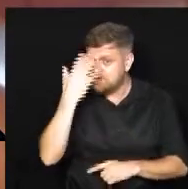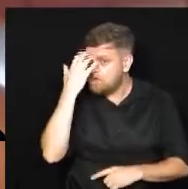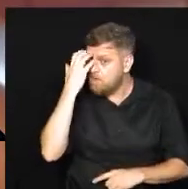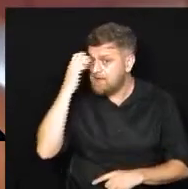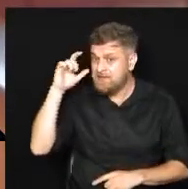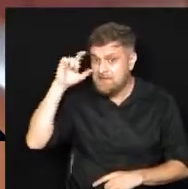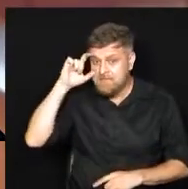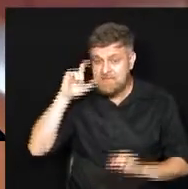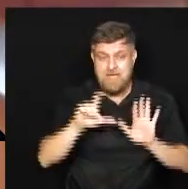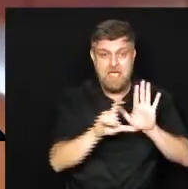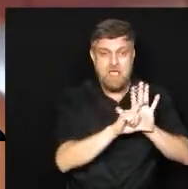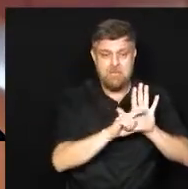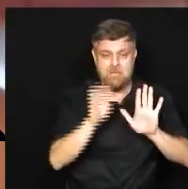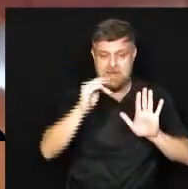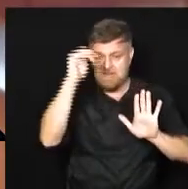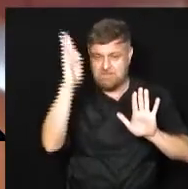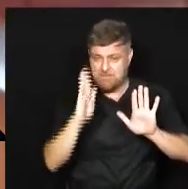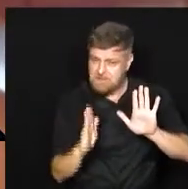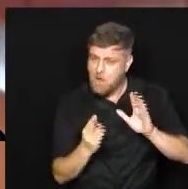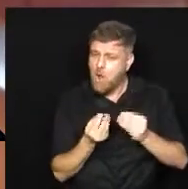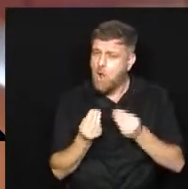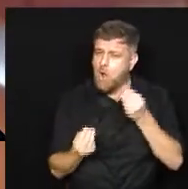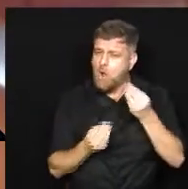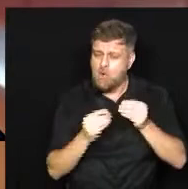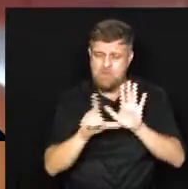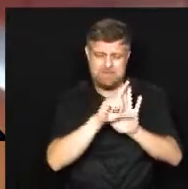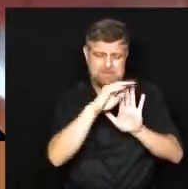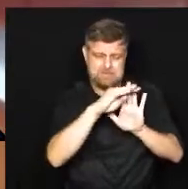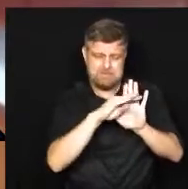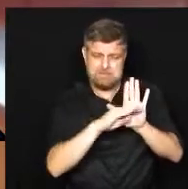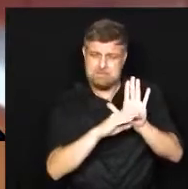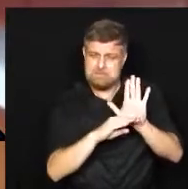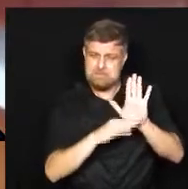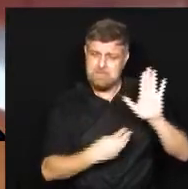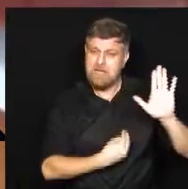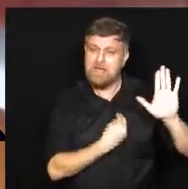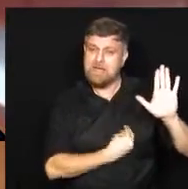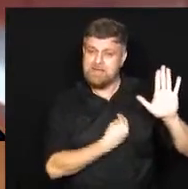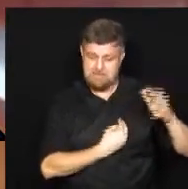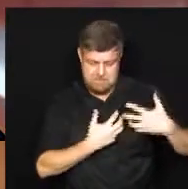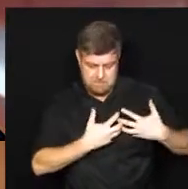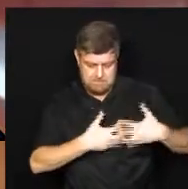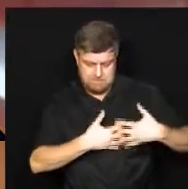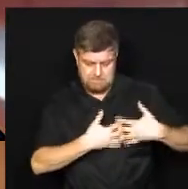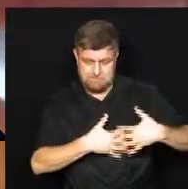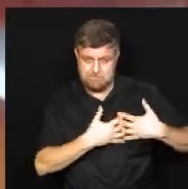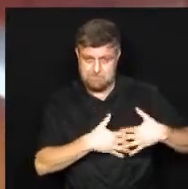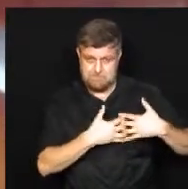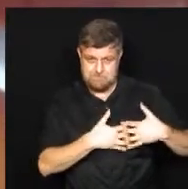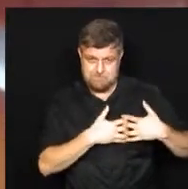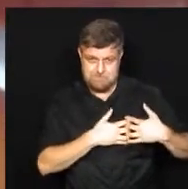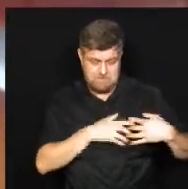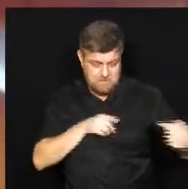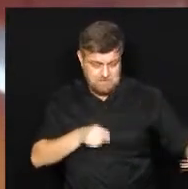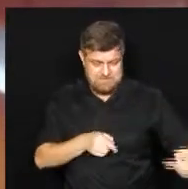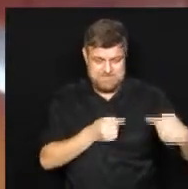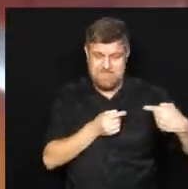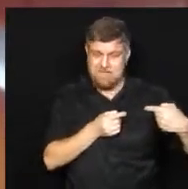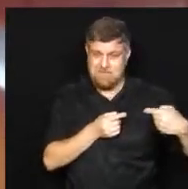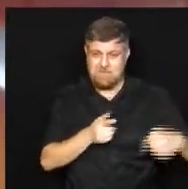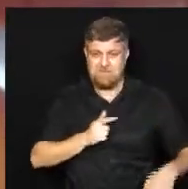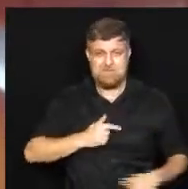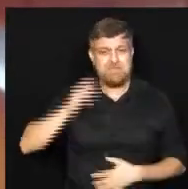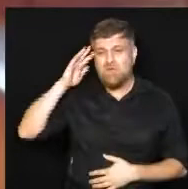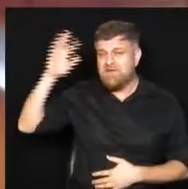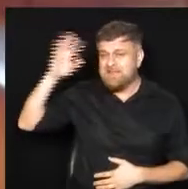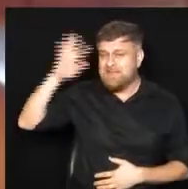mas como que esse conjunto de leis se tornava uma realidade na vida das mulheres, que esse era o grande desafio. O grande desafio era tirar a lei